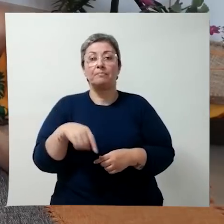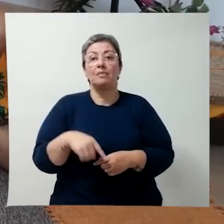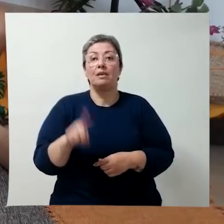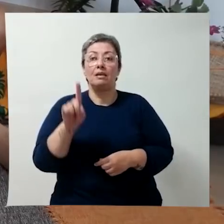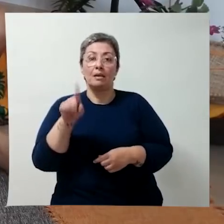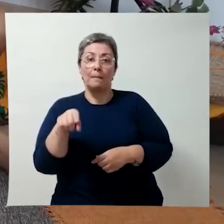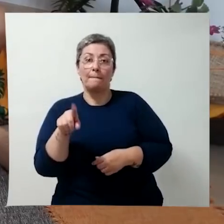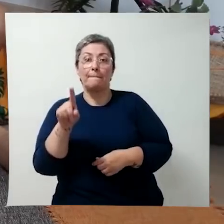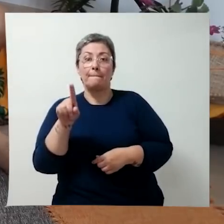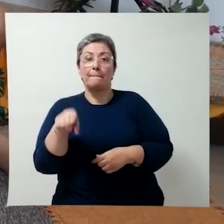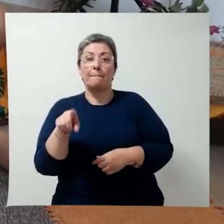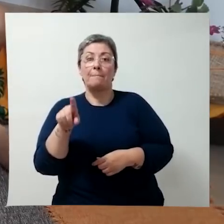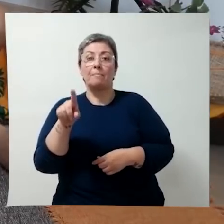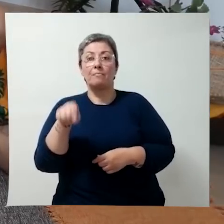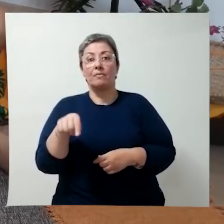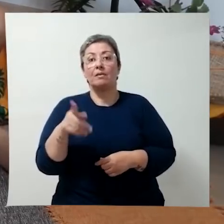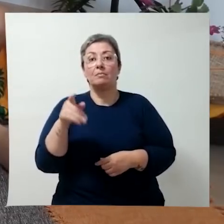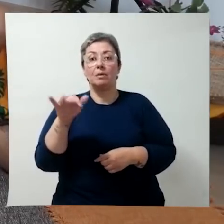palo